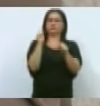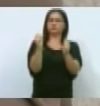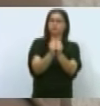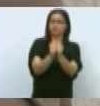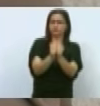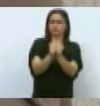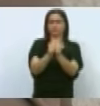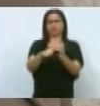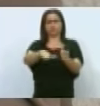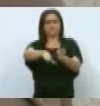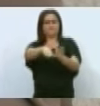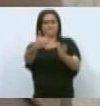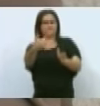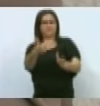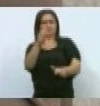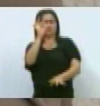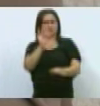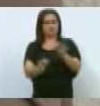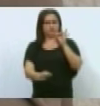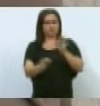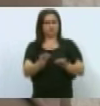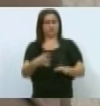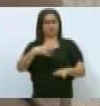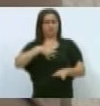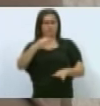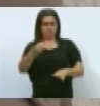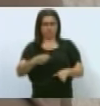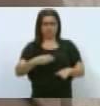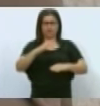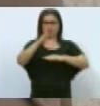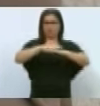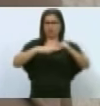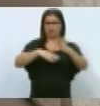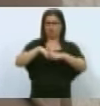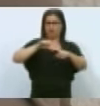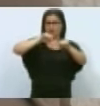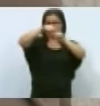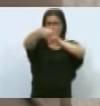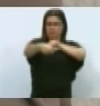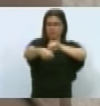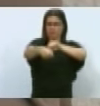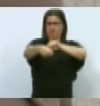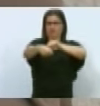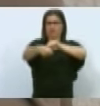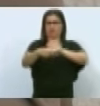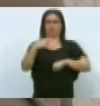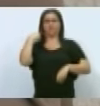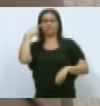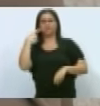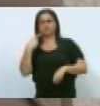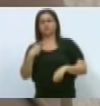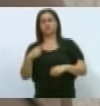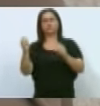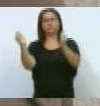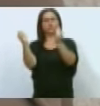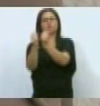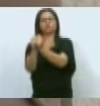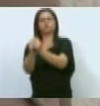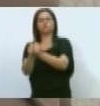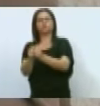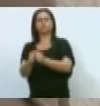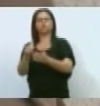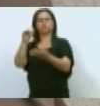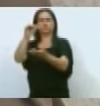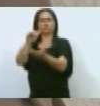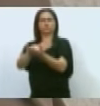a primeira audiência do meu filho, quando ele formou o caçula, foi um casal de surdos. Ah, E a mãe estava